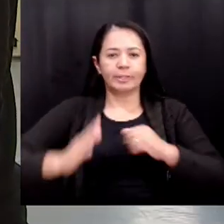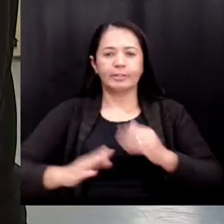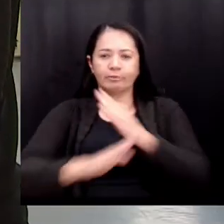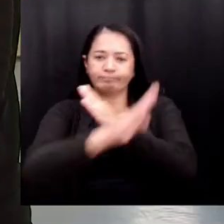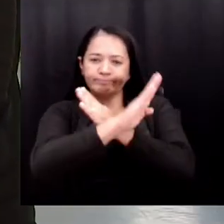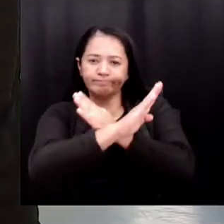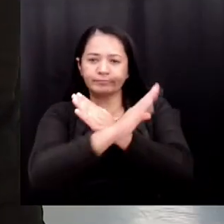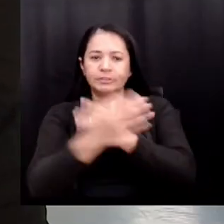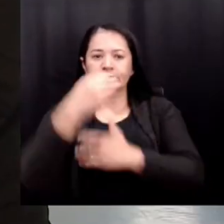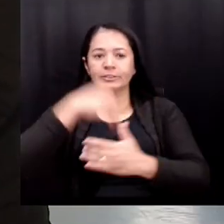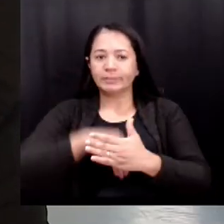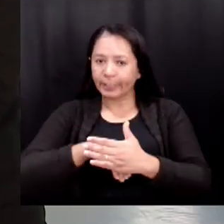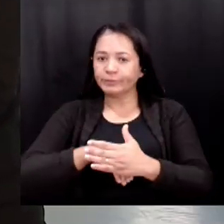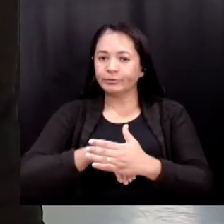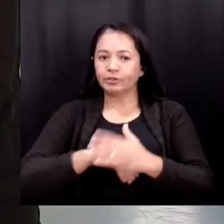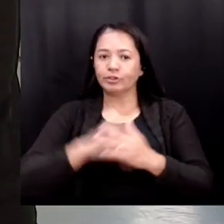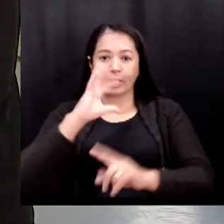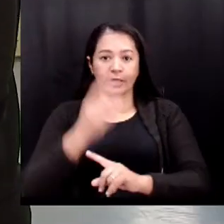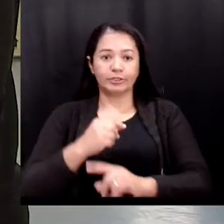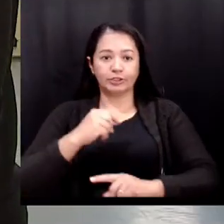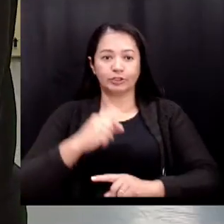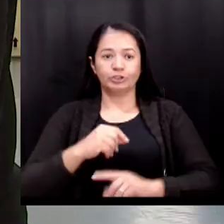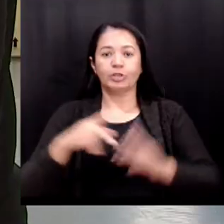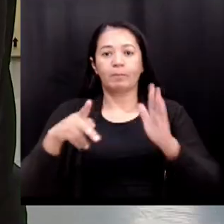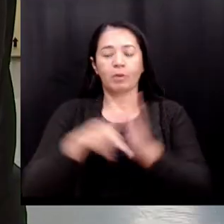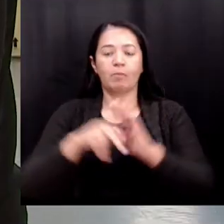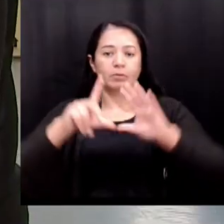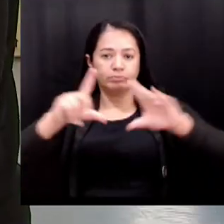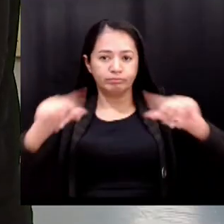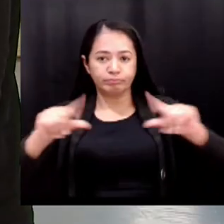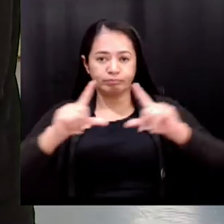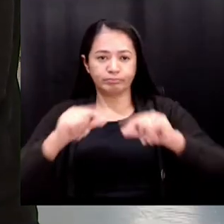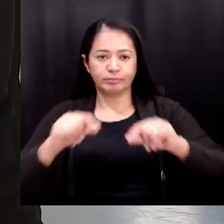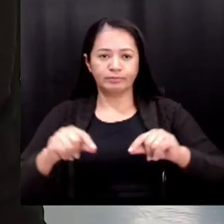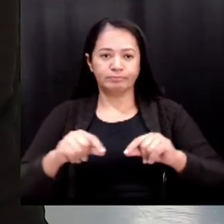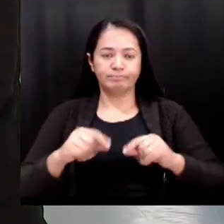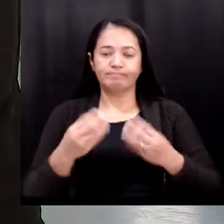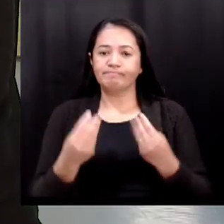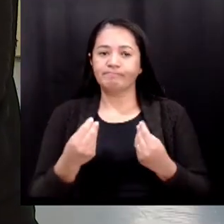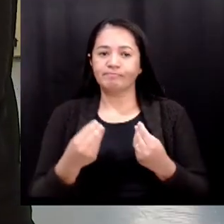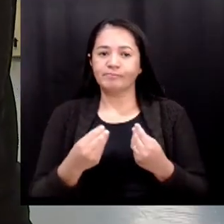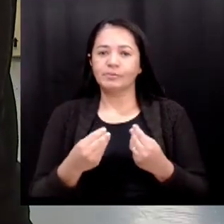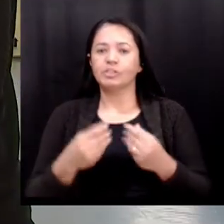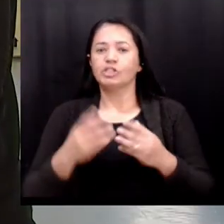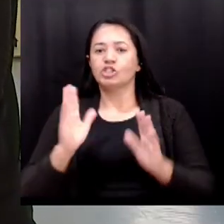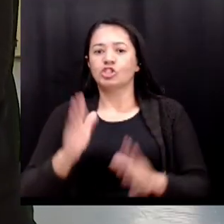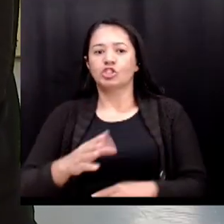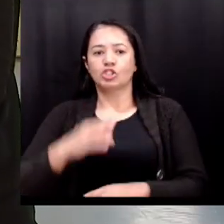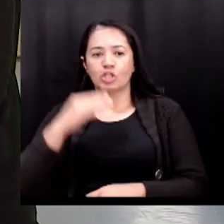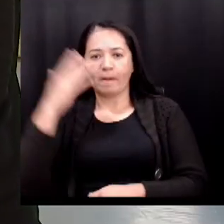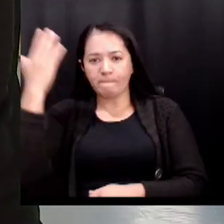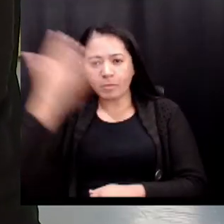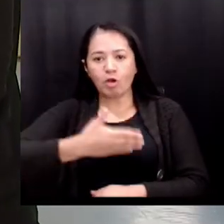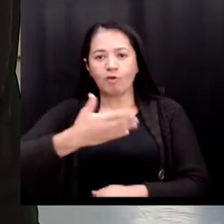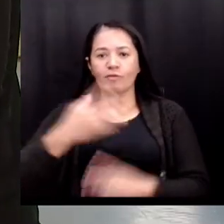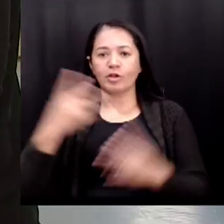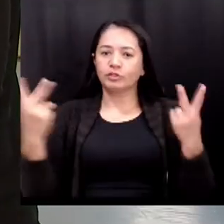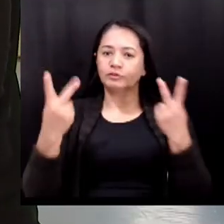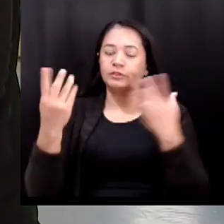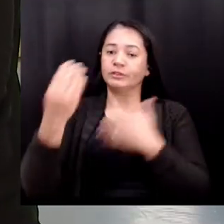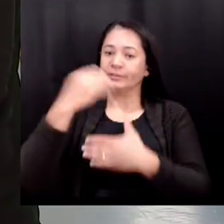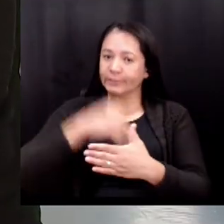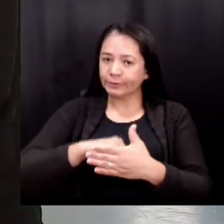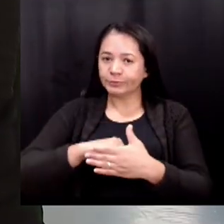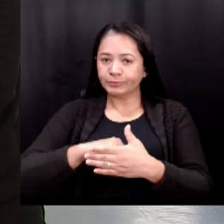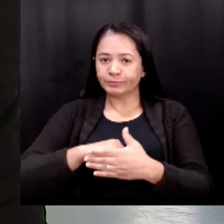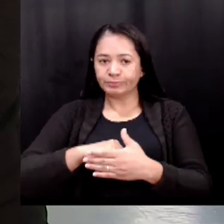Bujutsu, arte marcial japonesa, e elas haviam provado o seu valor dentro da arte marcial,